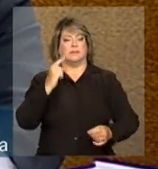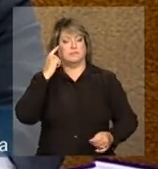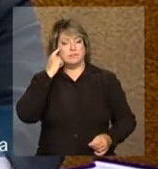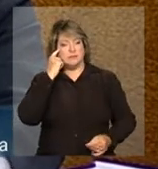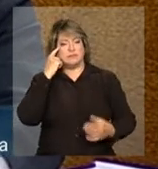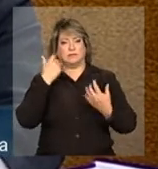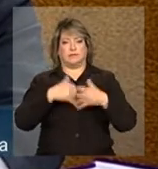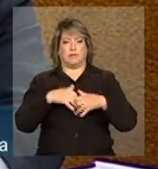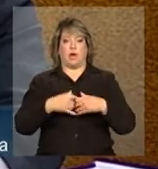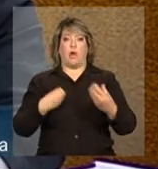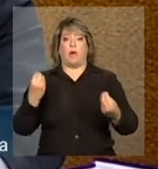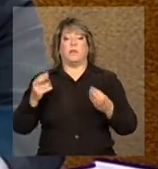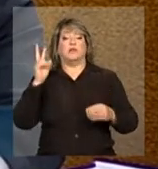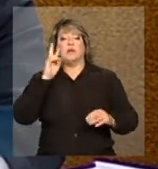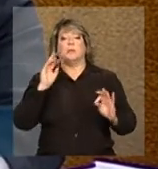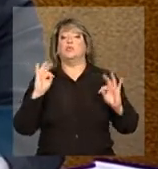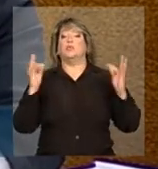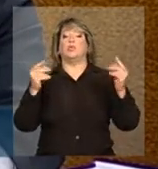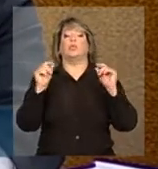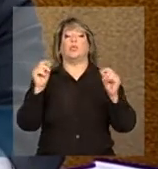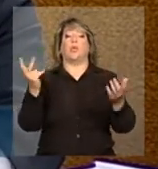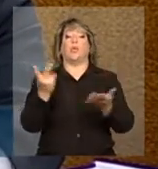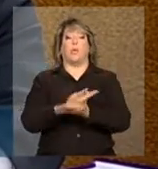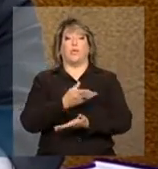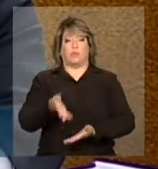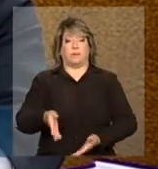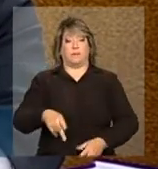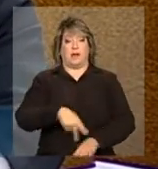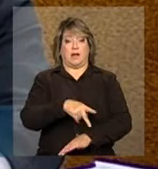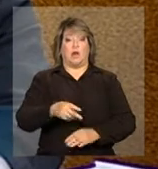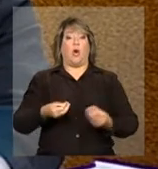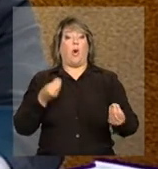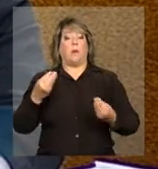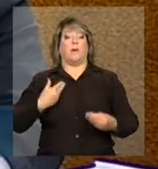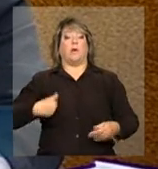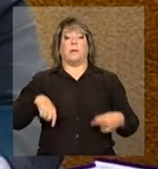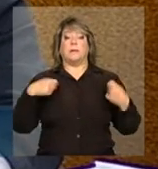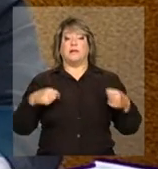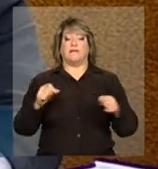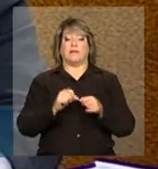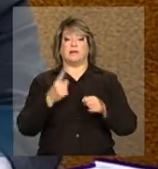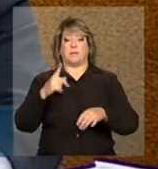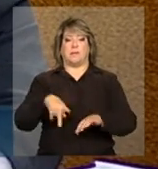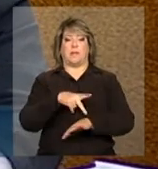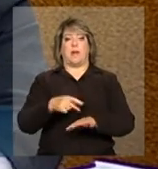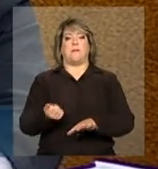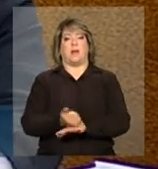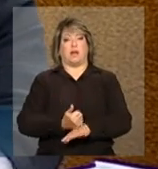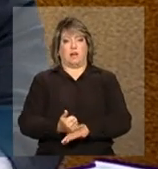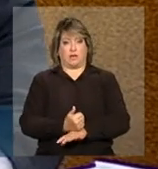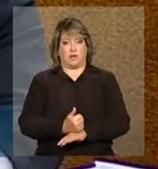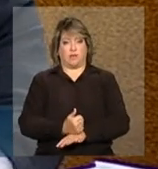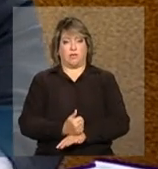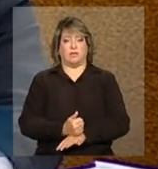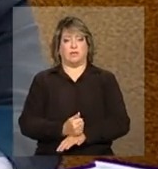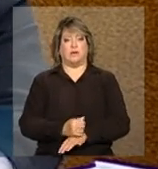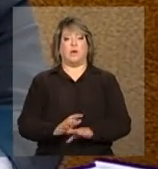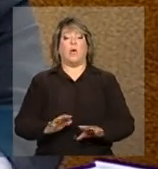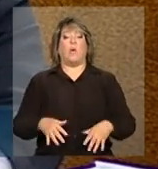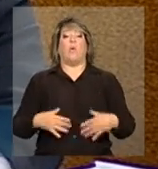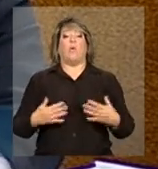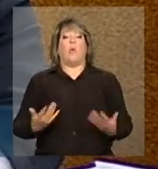reflexão sobre tudo o que aconteceu no país e sobre como a gente deve construir um país melhor. E qual foi a